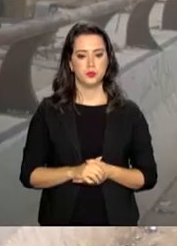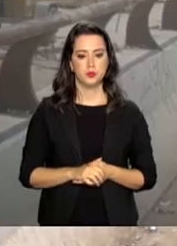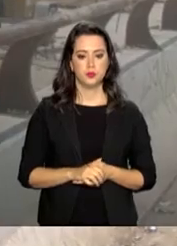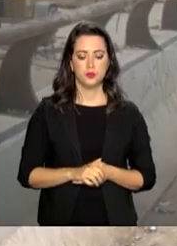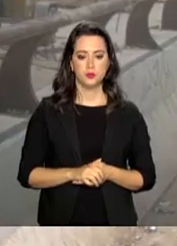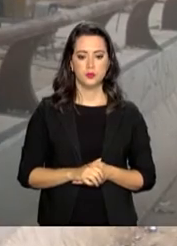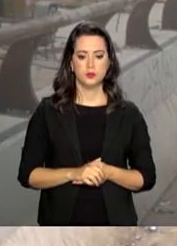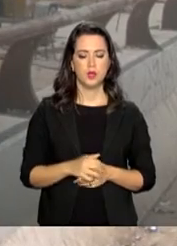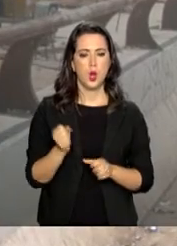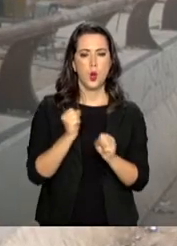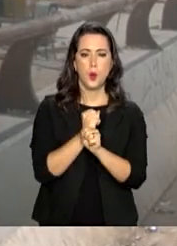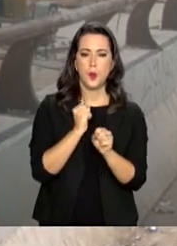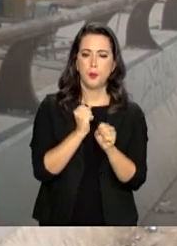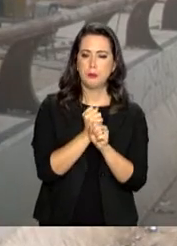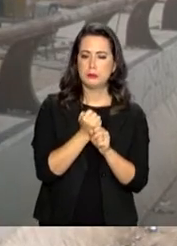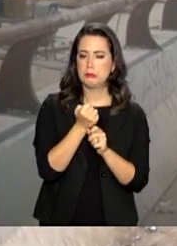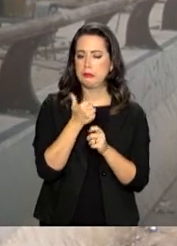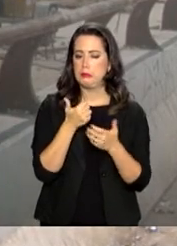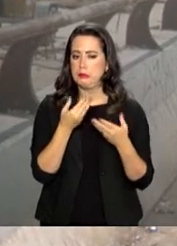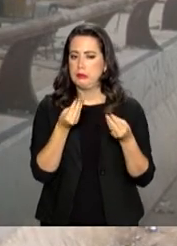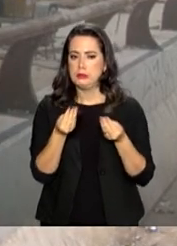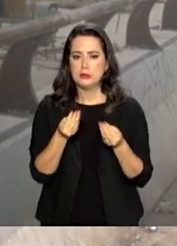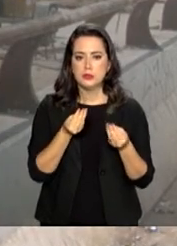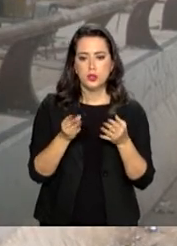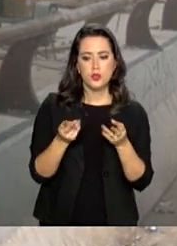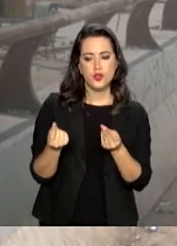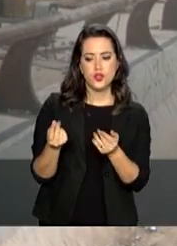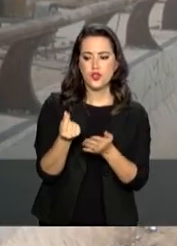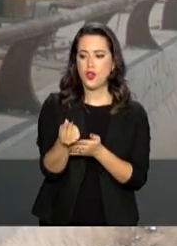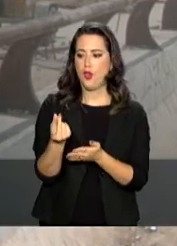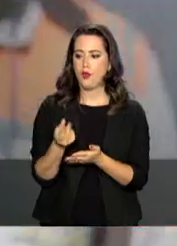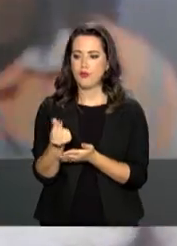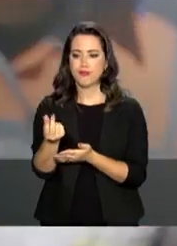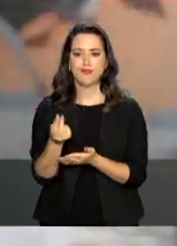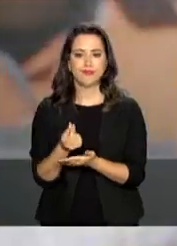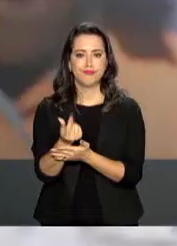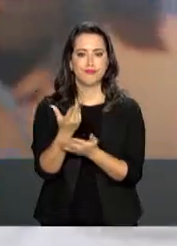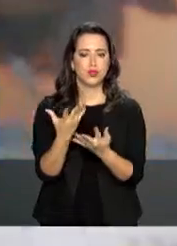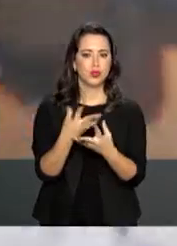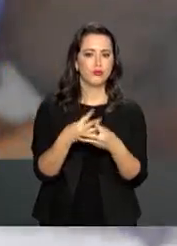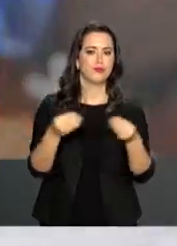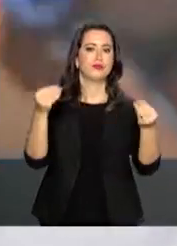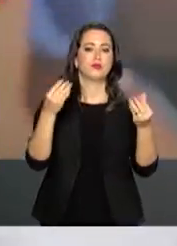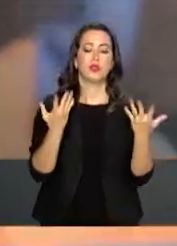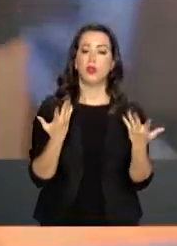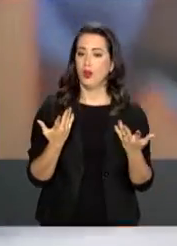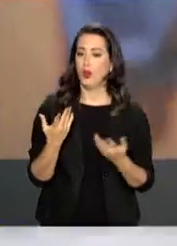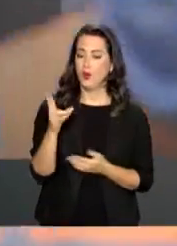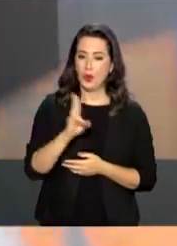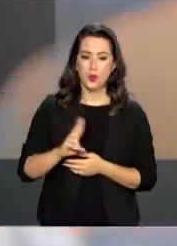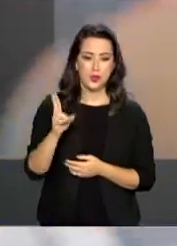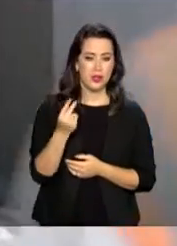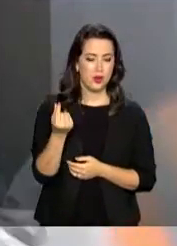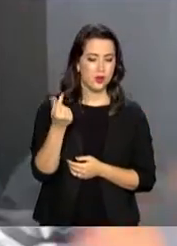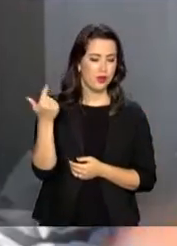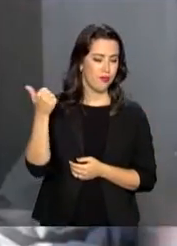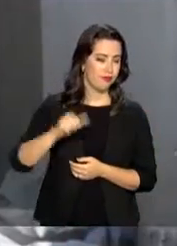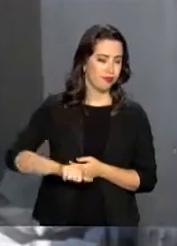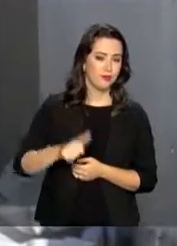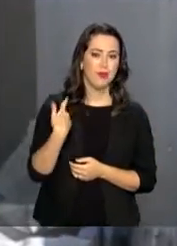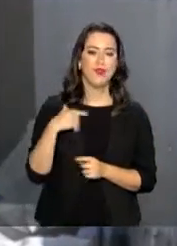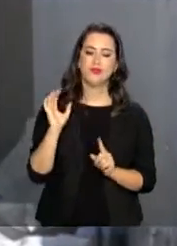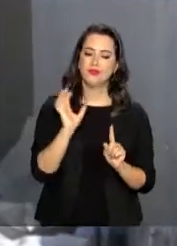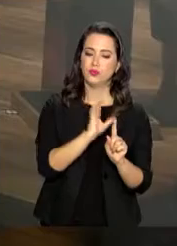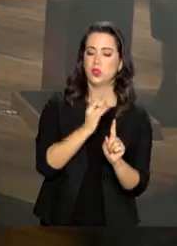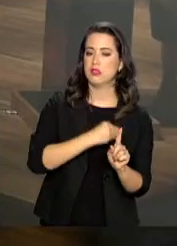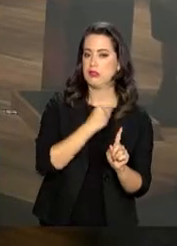obras inacabadas dinheiro que não chega onde deveria o mau uso dos recursos públicos afeta diretamente a vida da